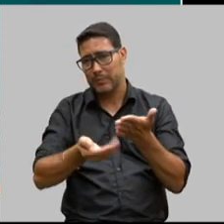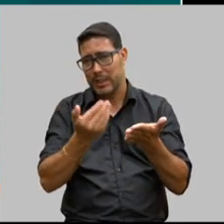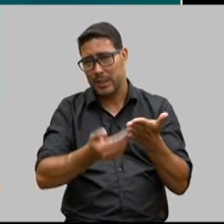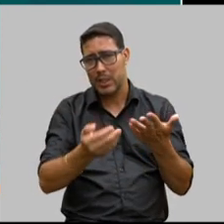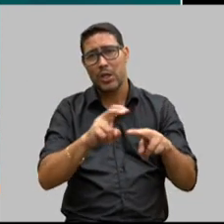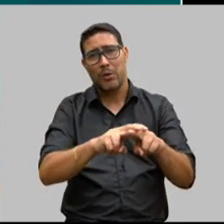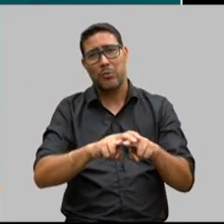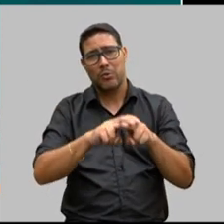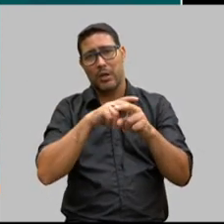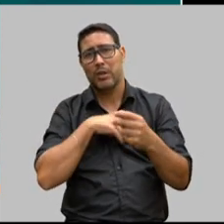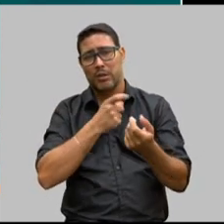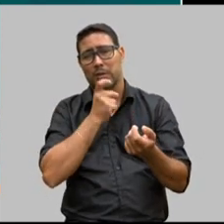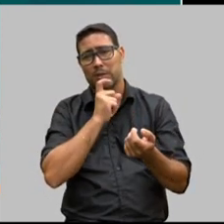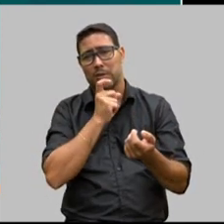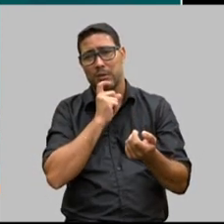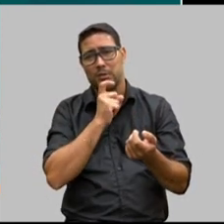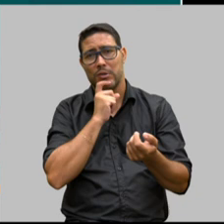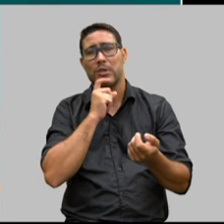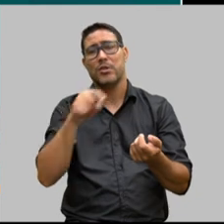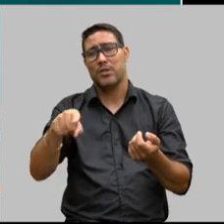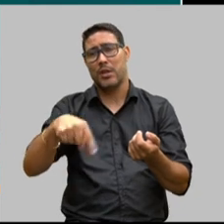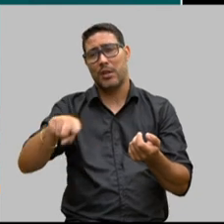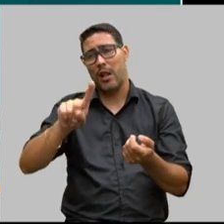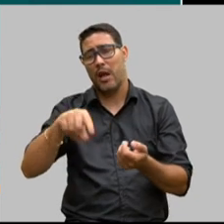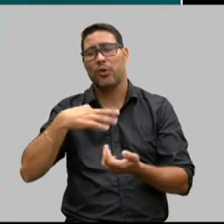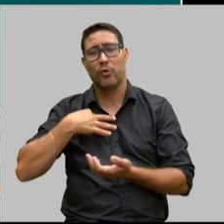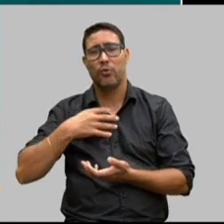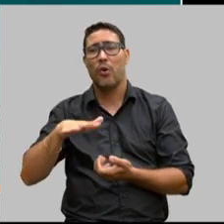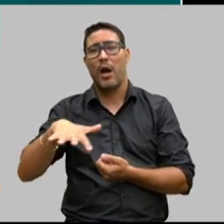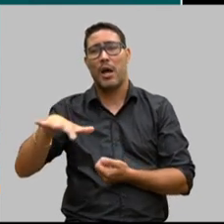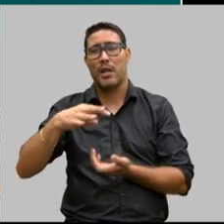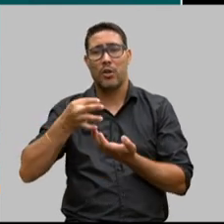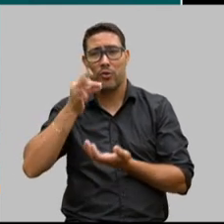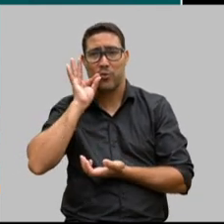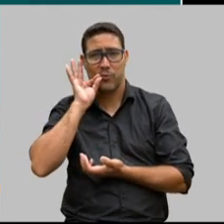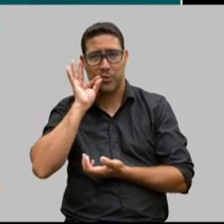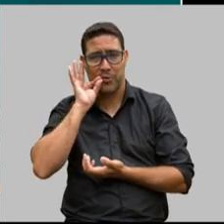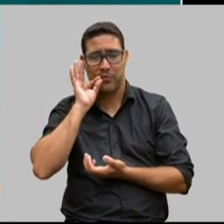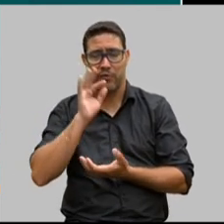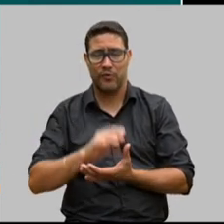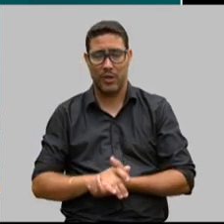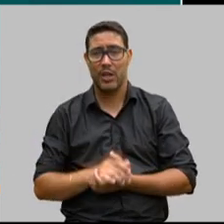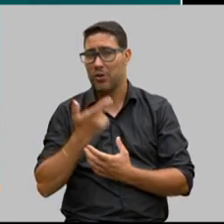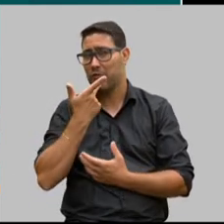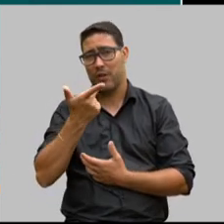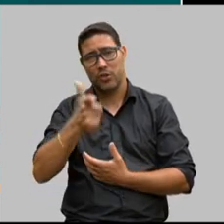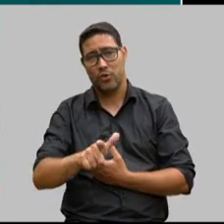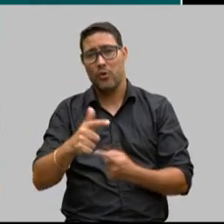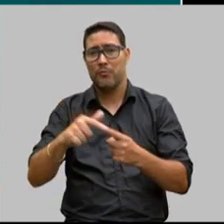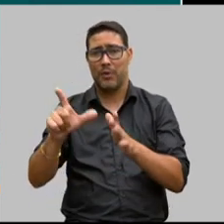no café. Eu não vou repetir, porque isso foi até falado aqui pelos que me antecederam.